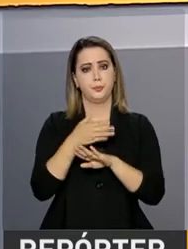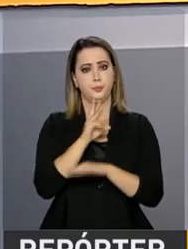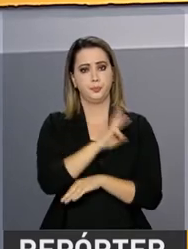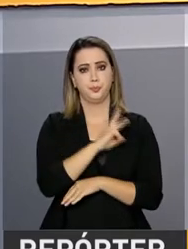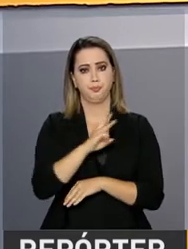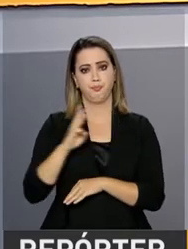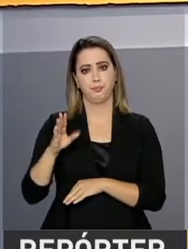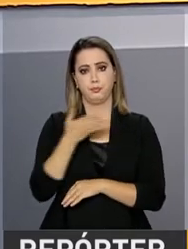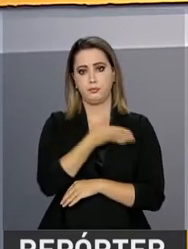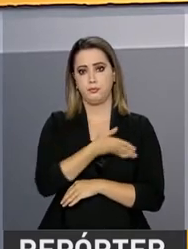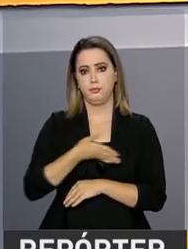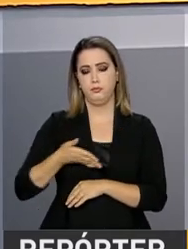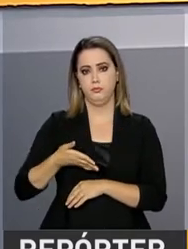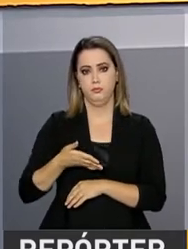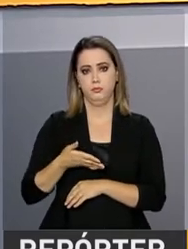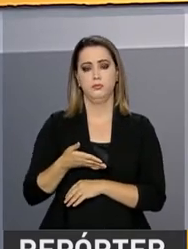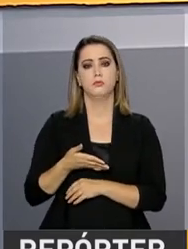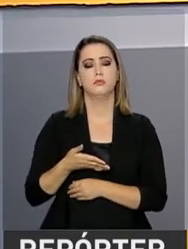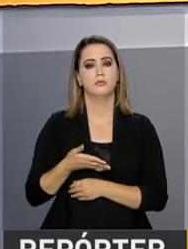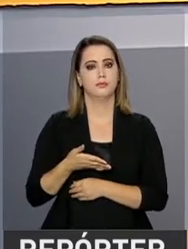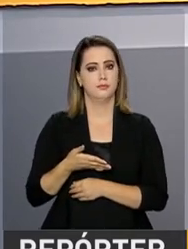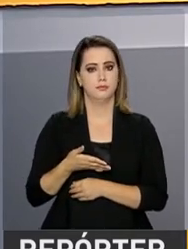da receita na internet